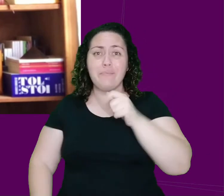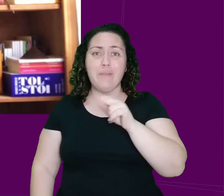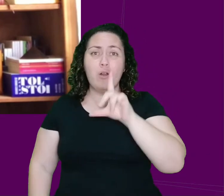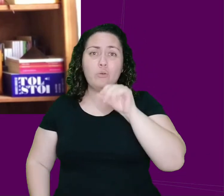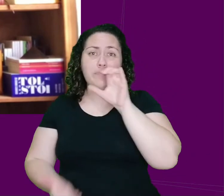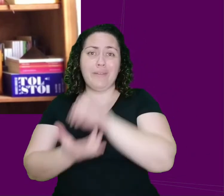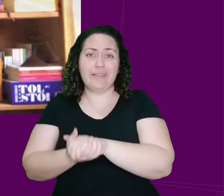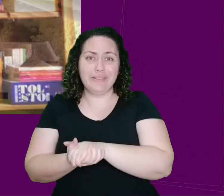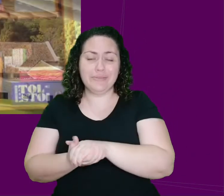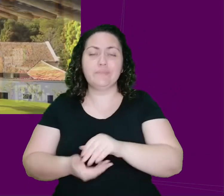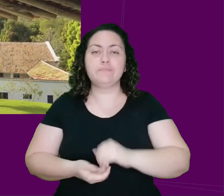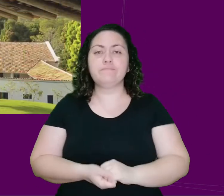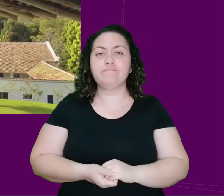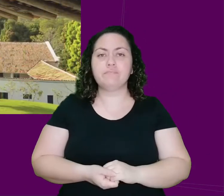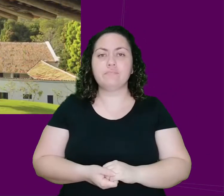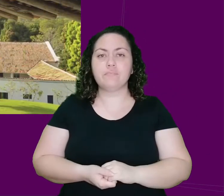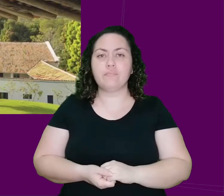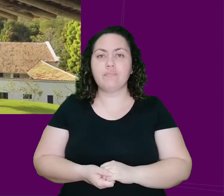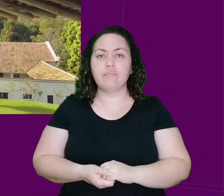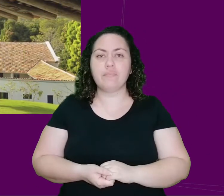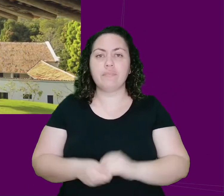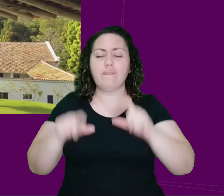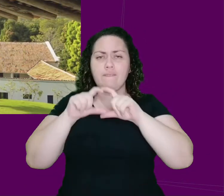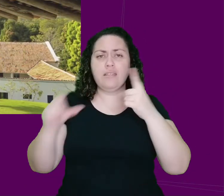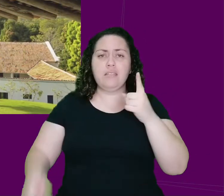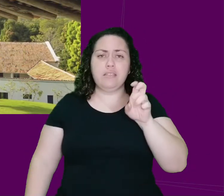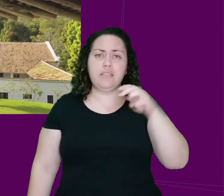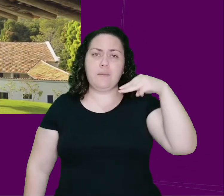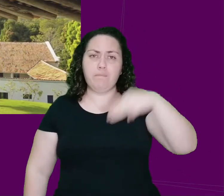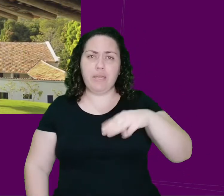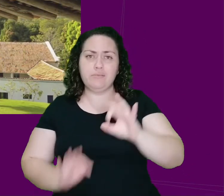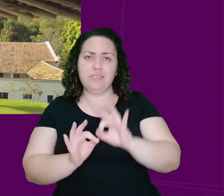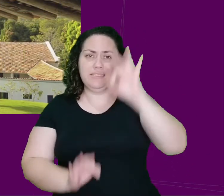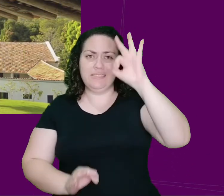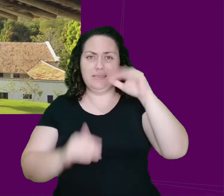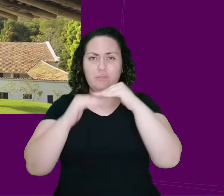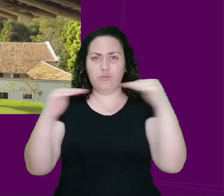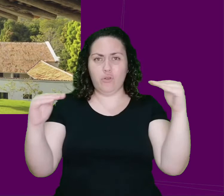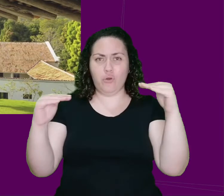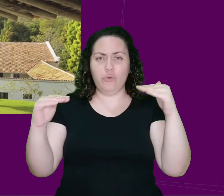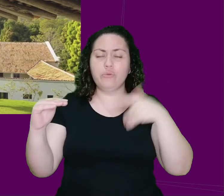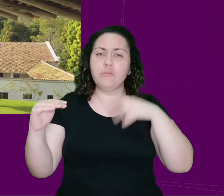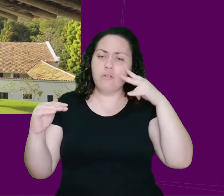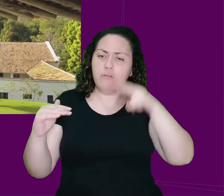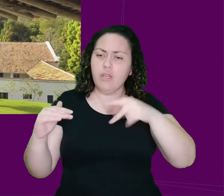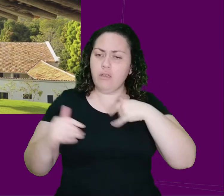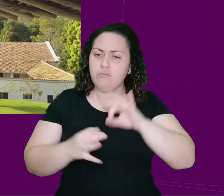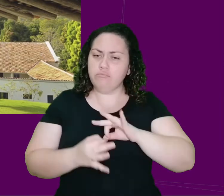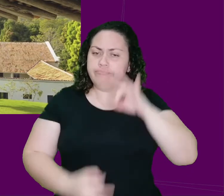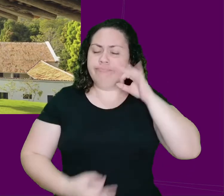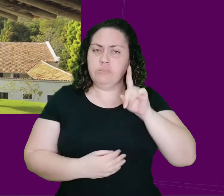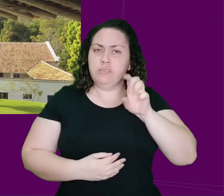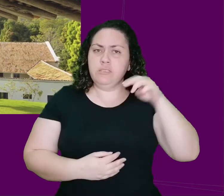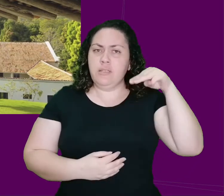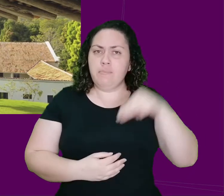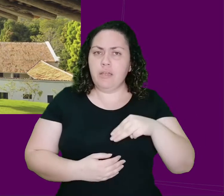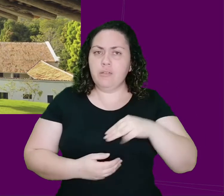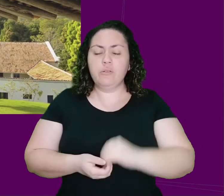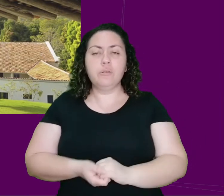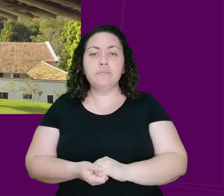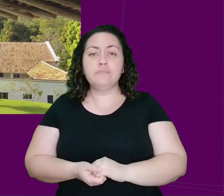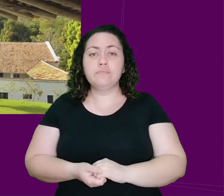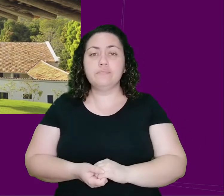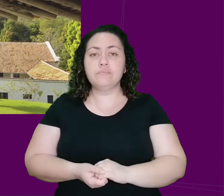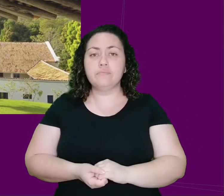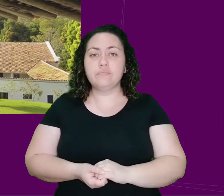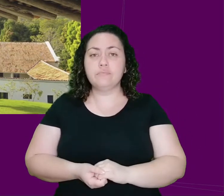proprietário de seu marido. 15 metros acima do solo, experimentamos a vaga sensação de ter crescido 15 metros.